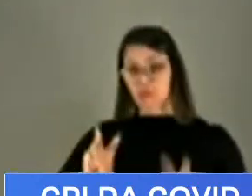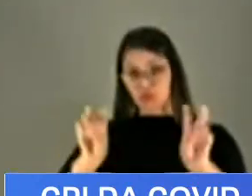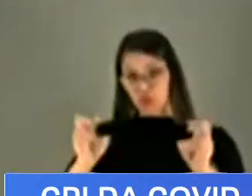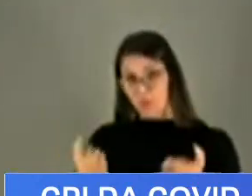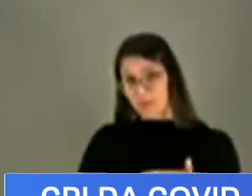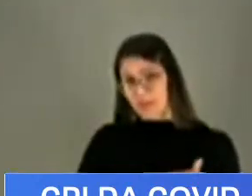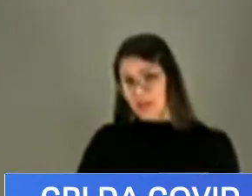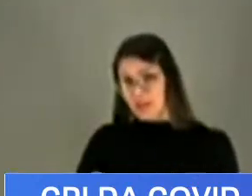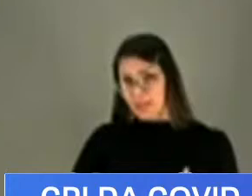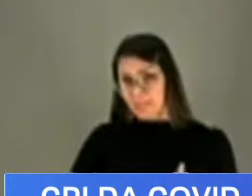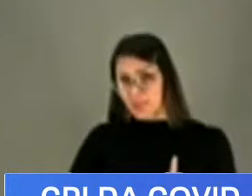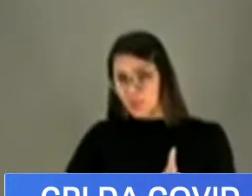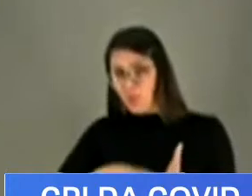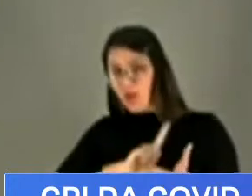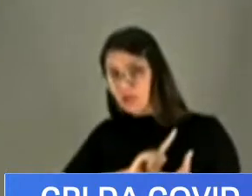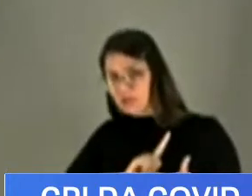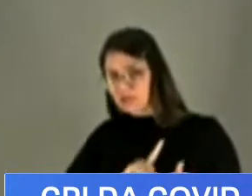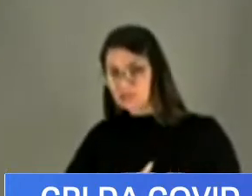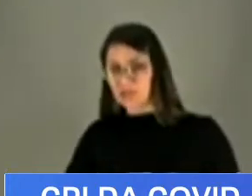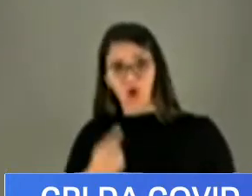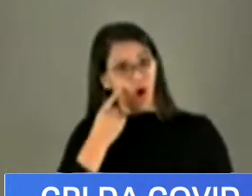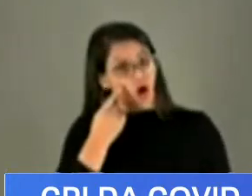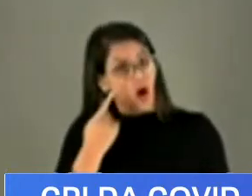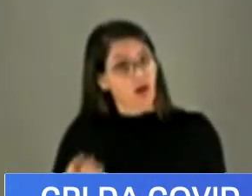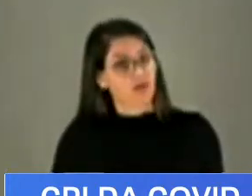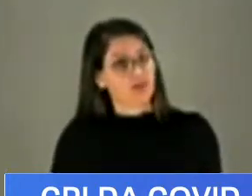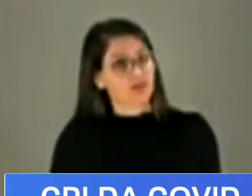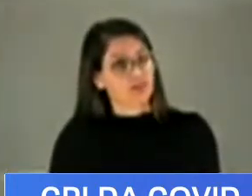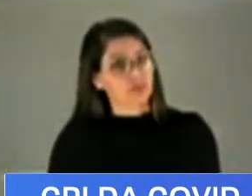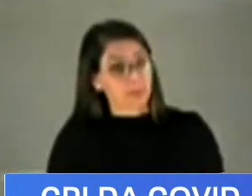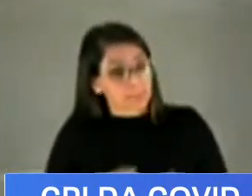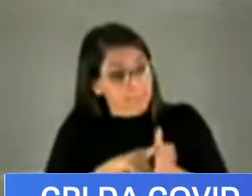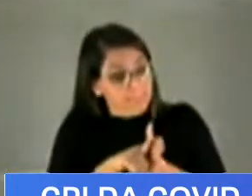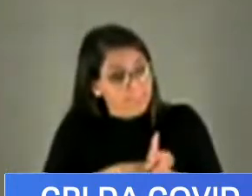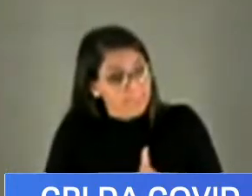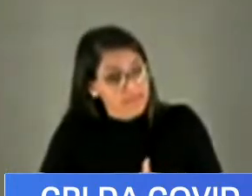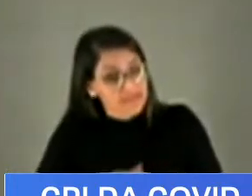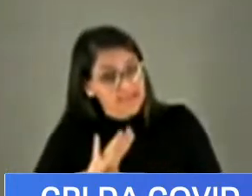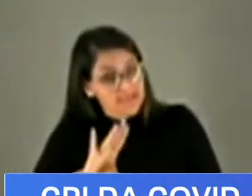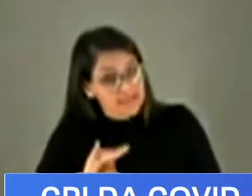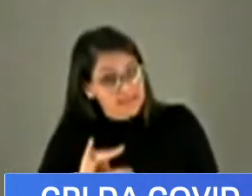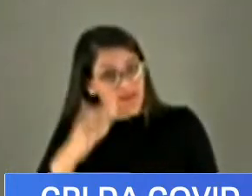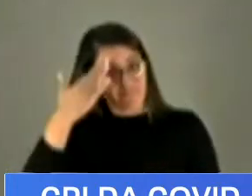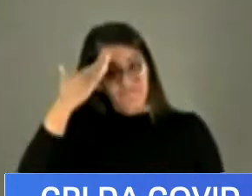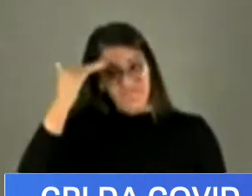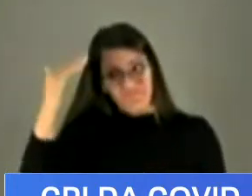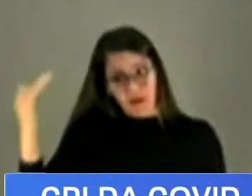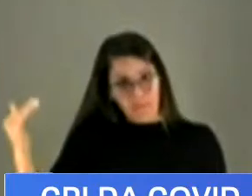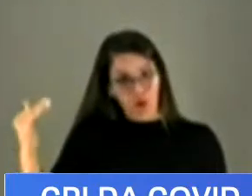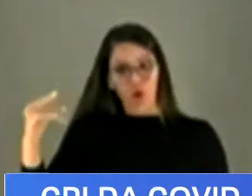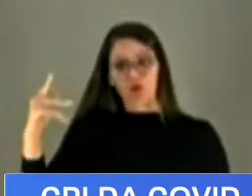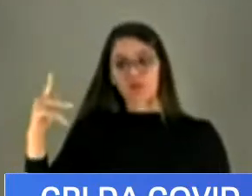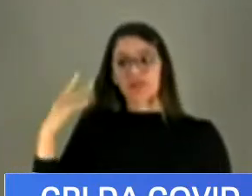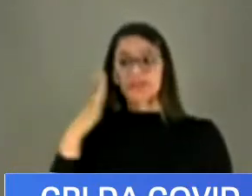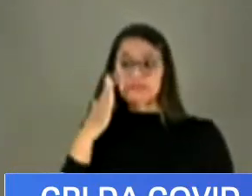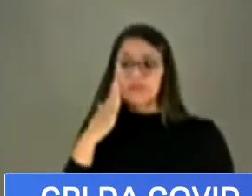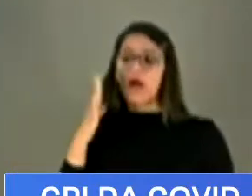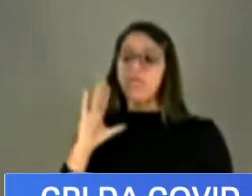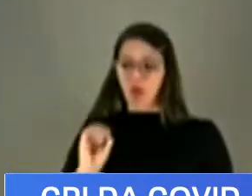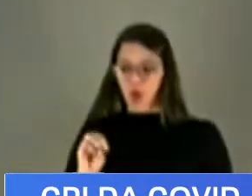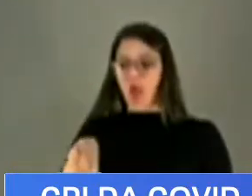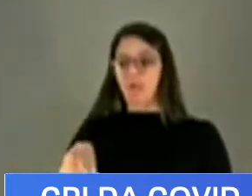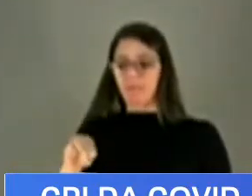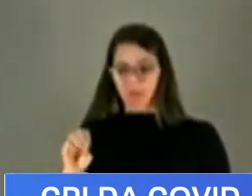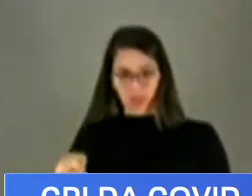tratamento precoce? Olha bem. Alô. Pesquisa científica reconhecida pela Organização Mundial da Saúde